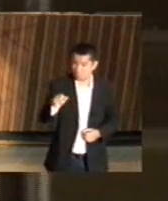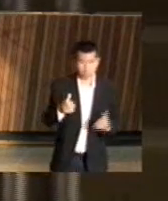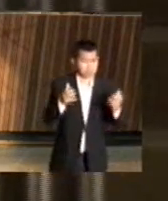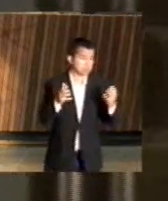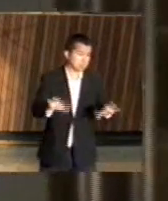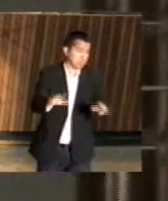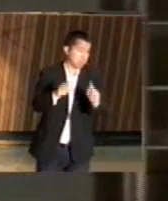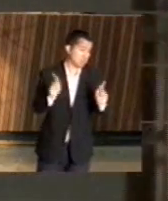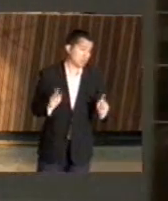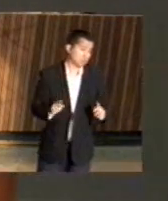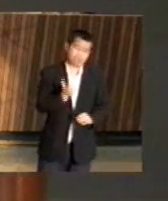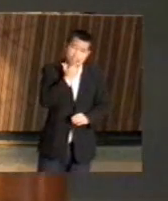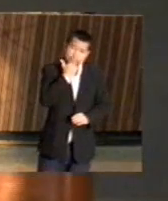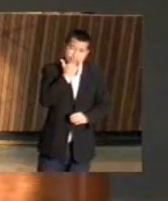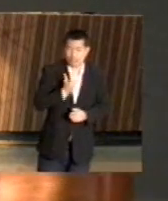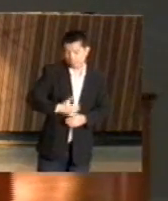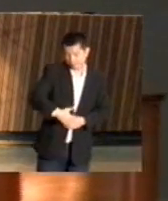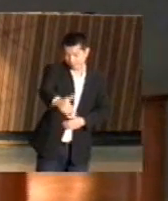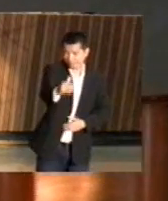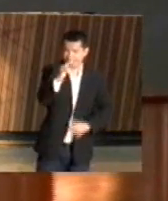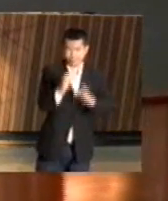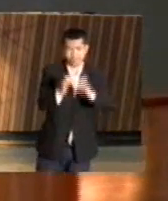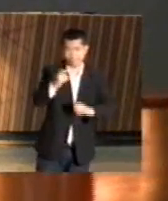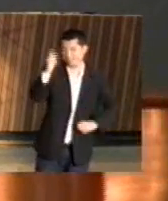É interessante isso.